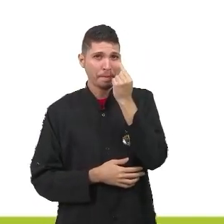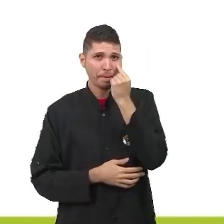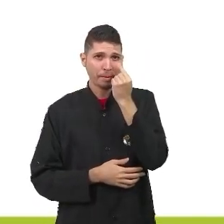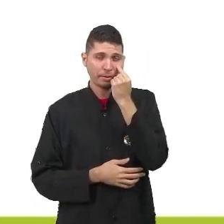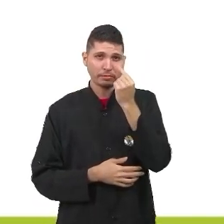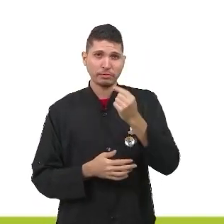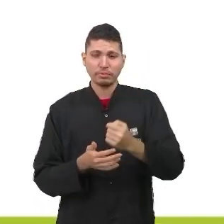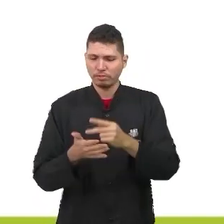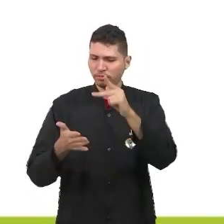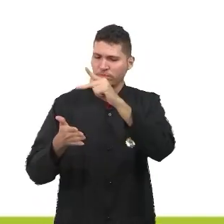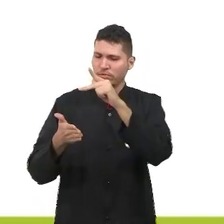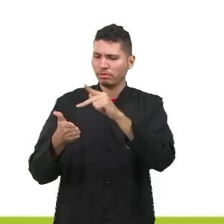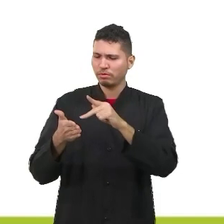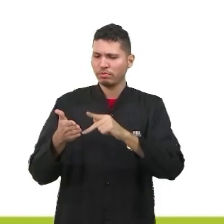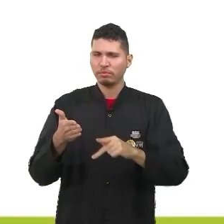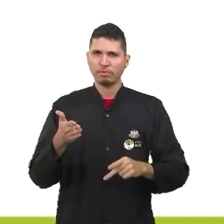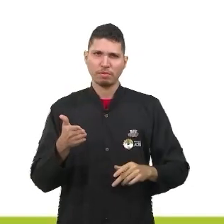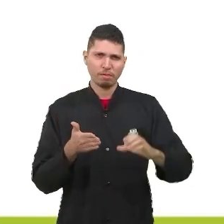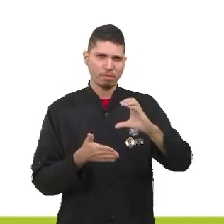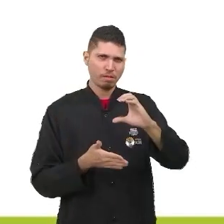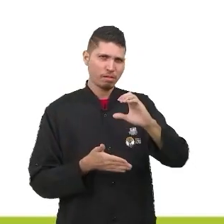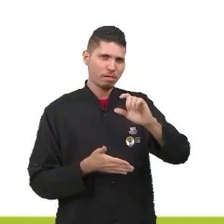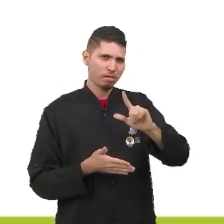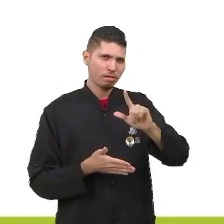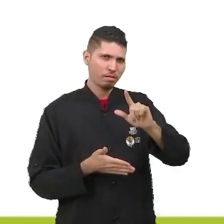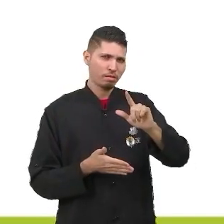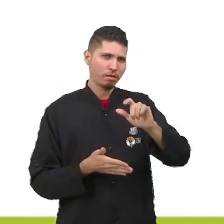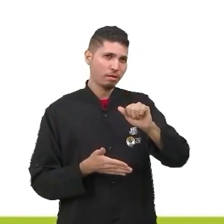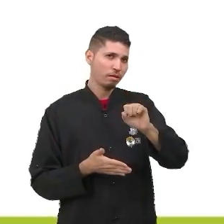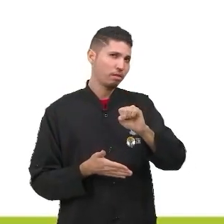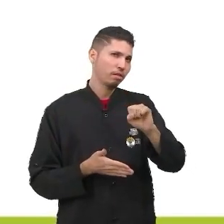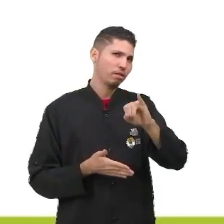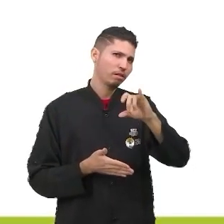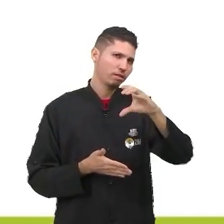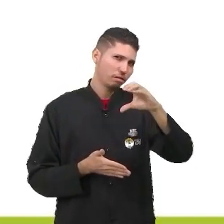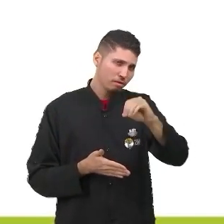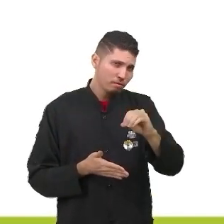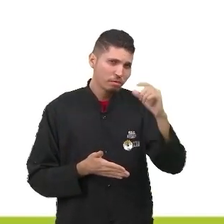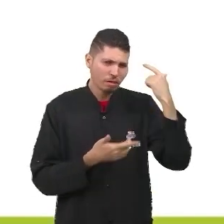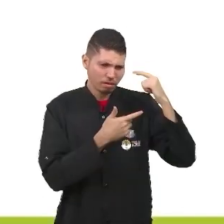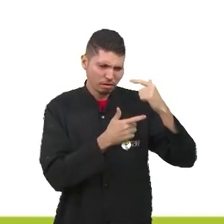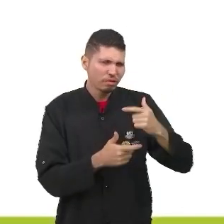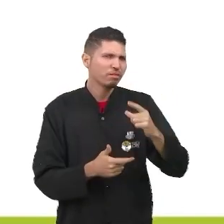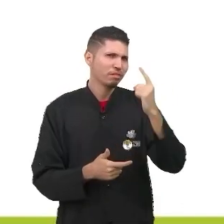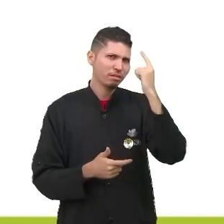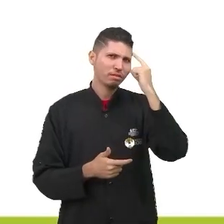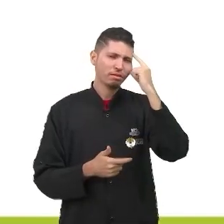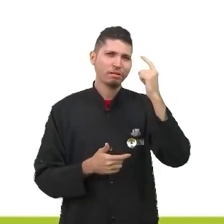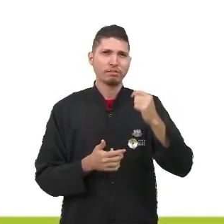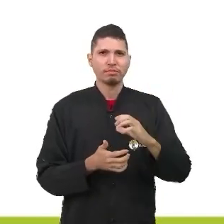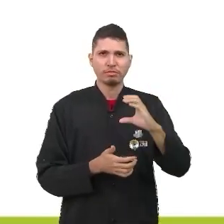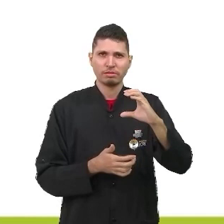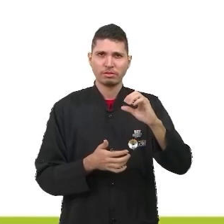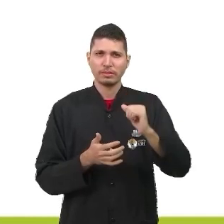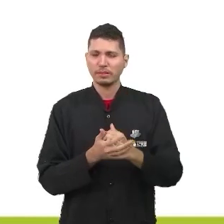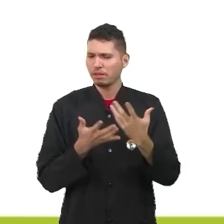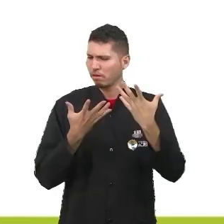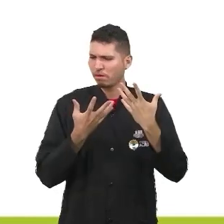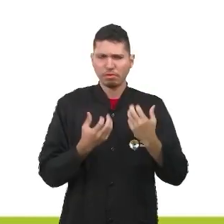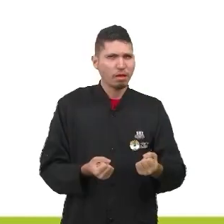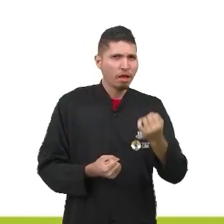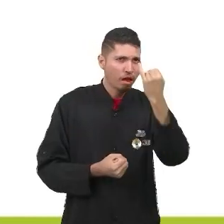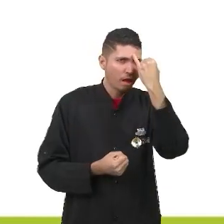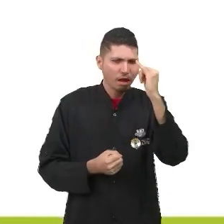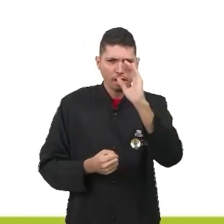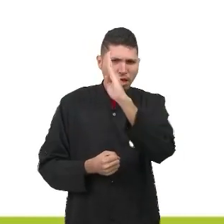esse poema é um poema clássico? É um poema tradicional? C. Rejeição à ideia do Brasil como